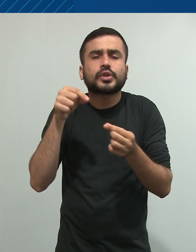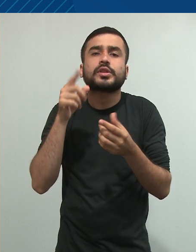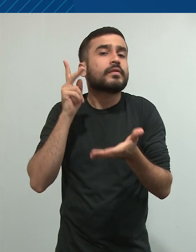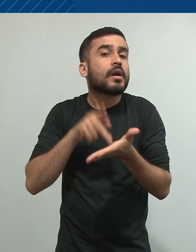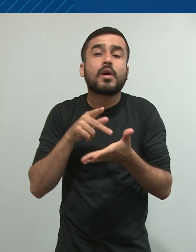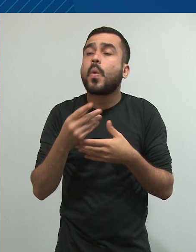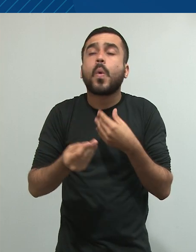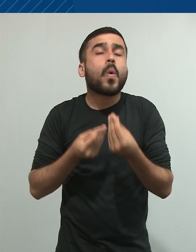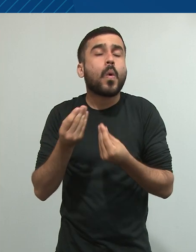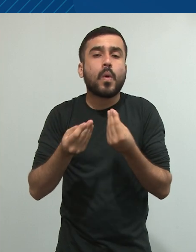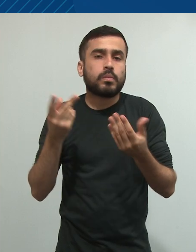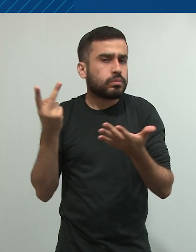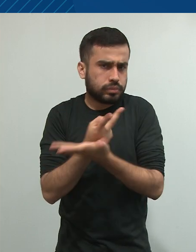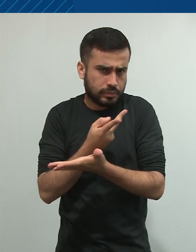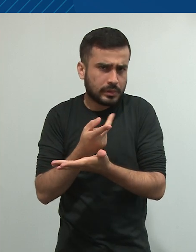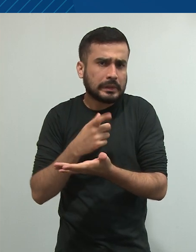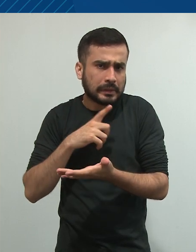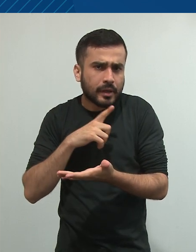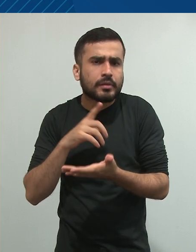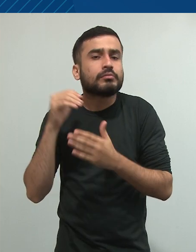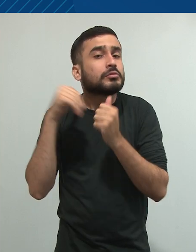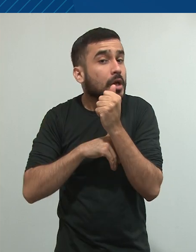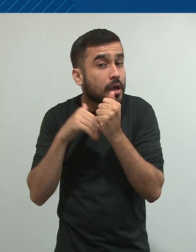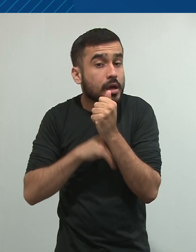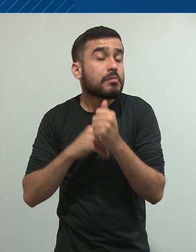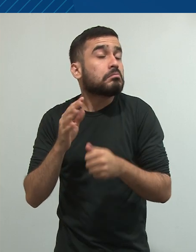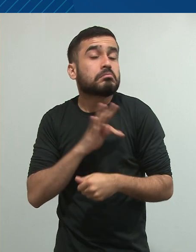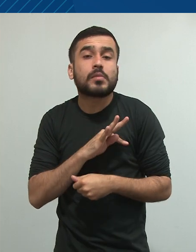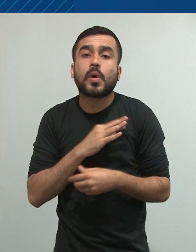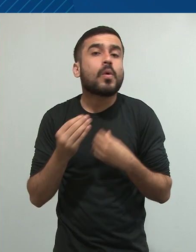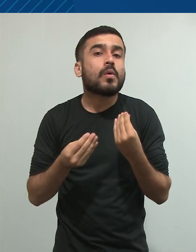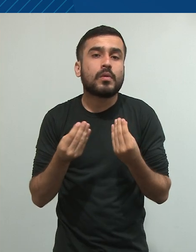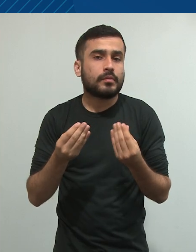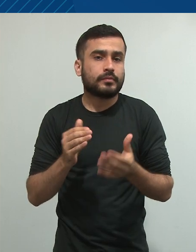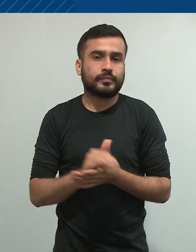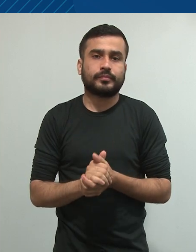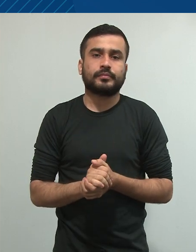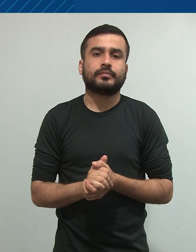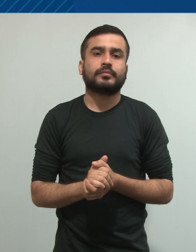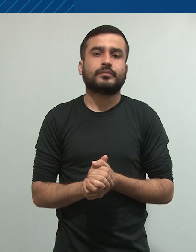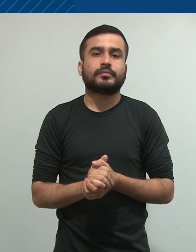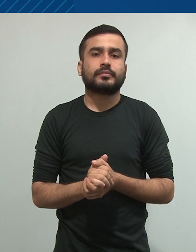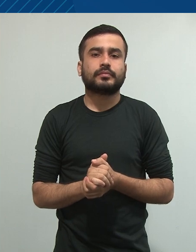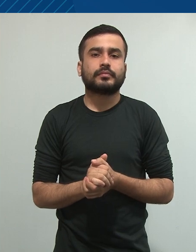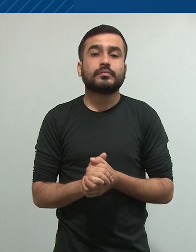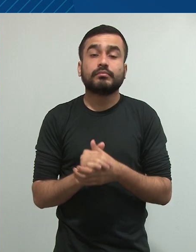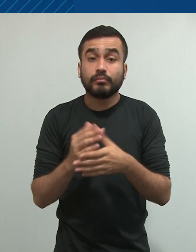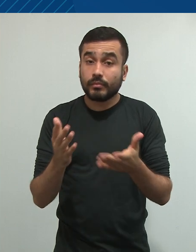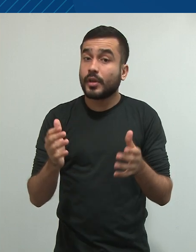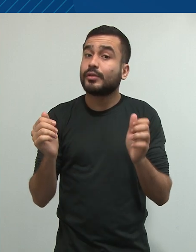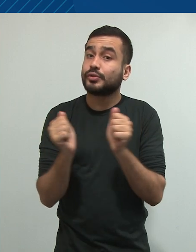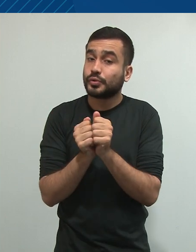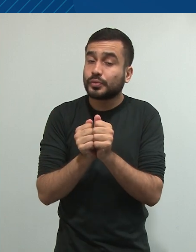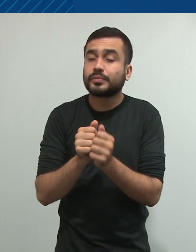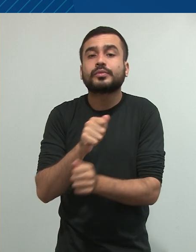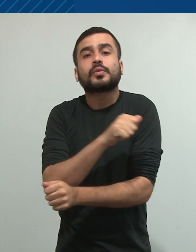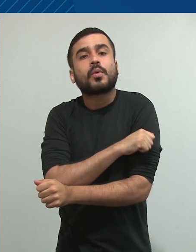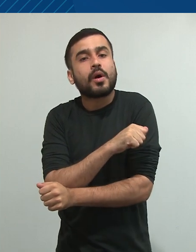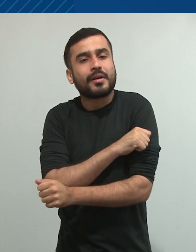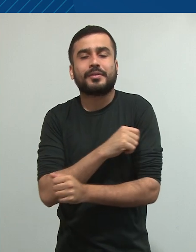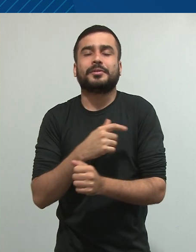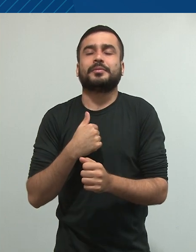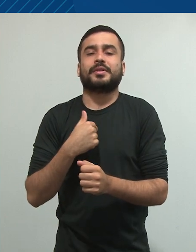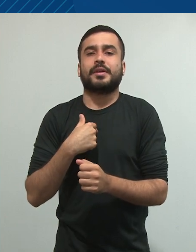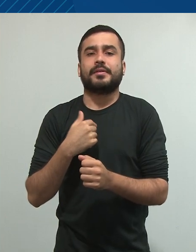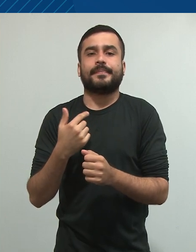funciona isso? Como é que tem uma mágica, tem uma técnica? Como é que funciona? Eu geralmente com os meus alunos eu falo assim, olha,